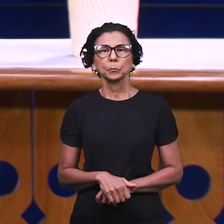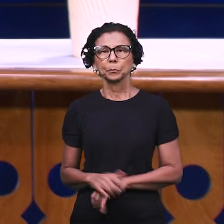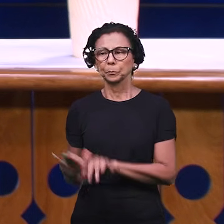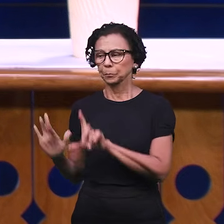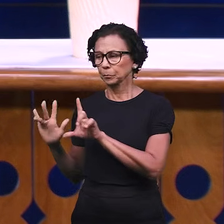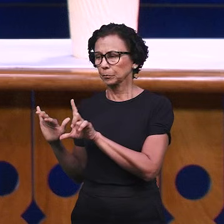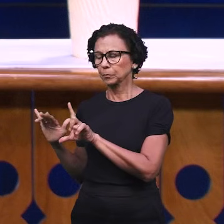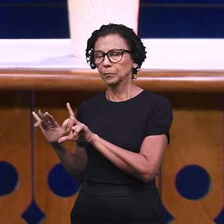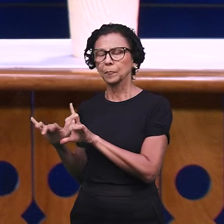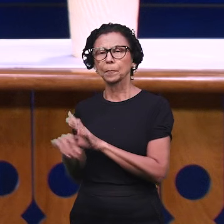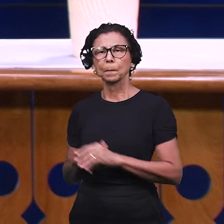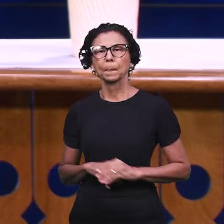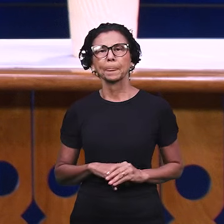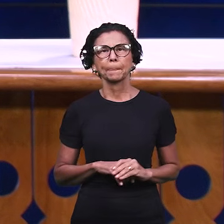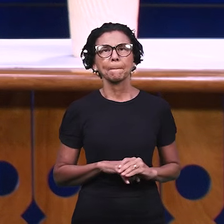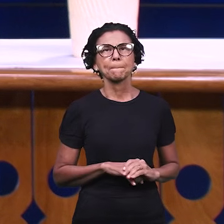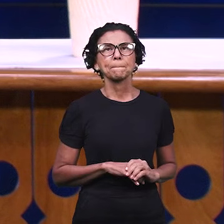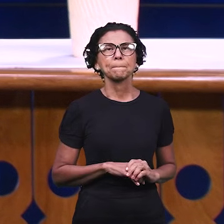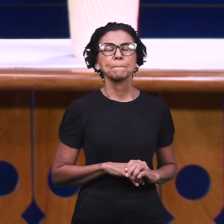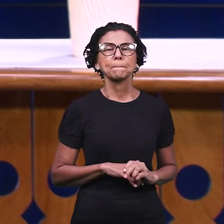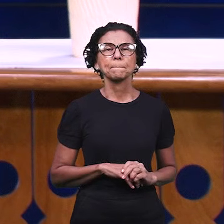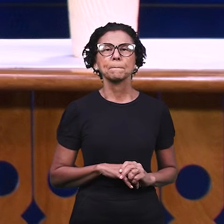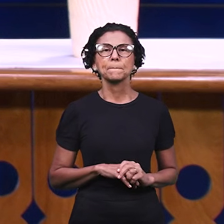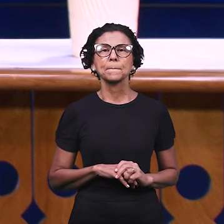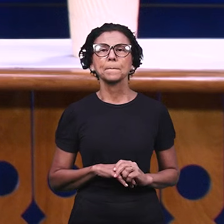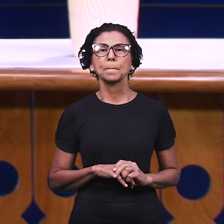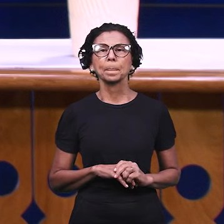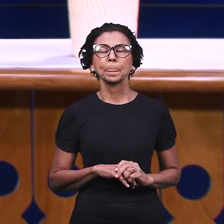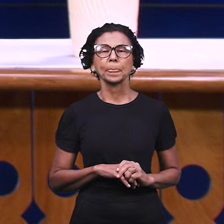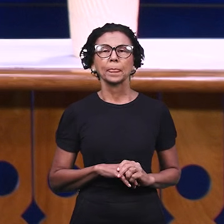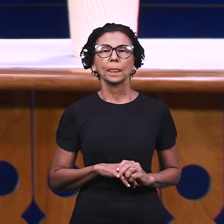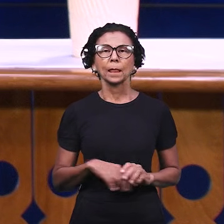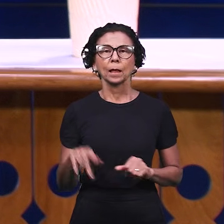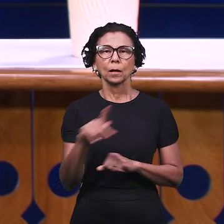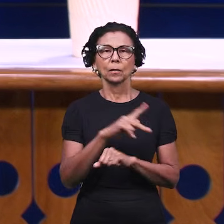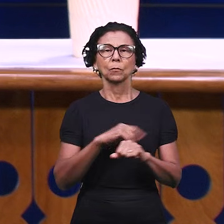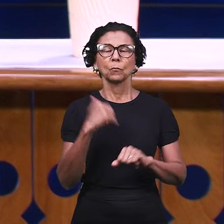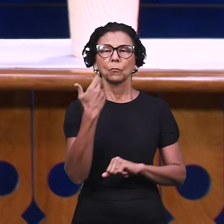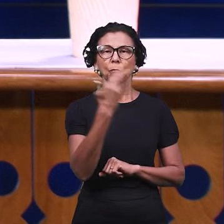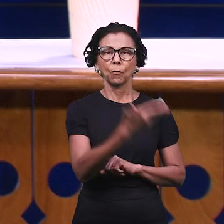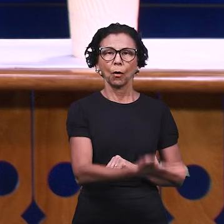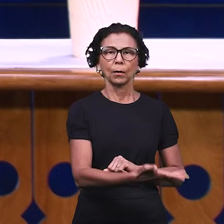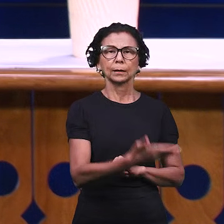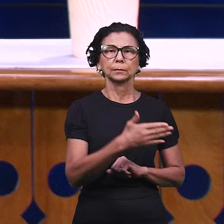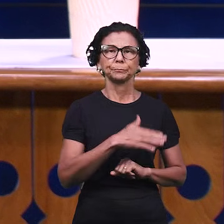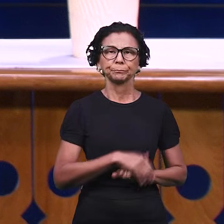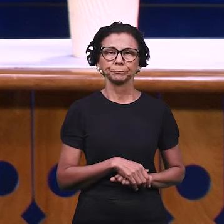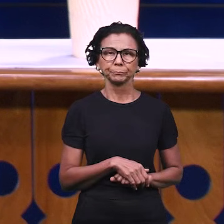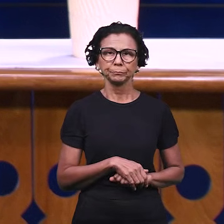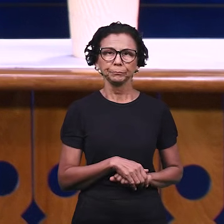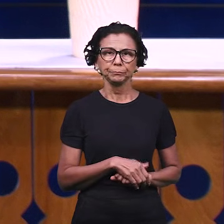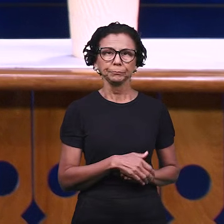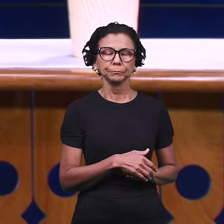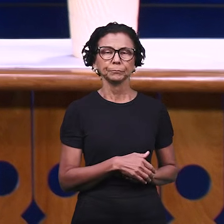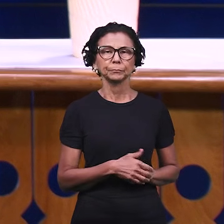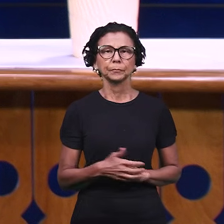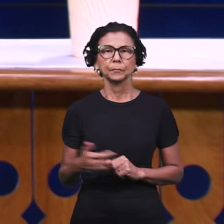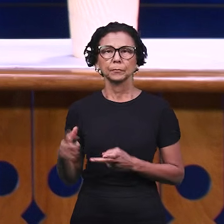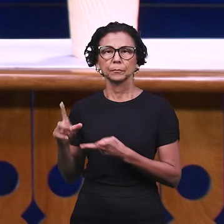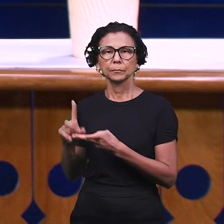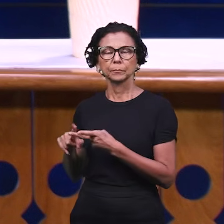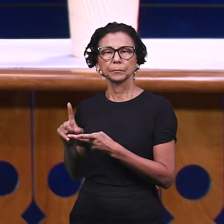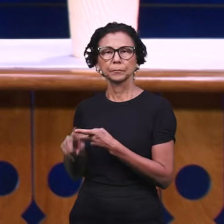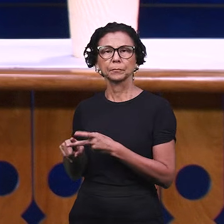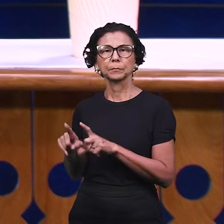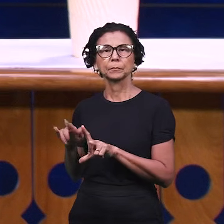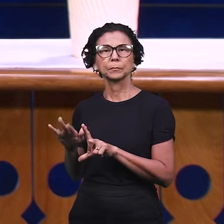há um QR Code para atendimento àqueles que estão no exterior. Da mesma forma, também há um outro QR Code